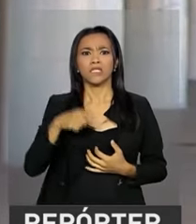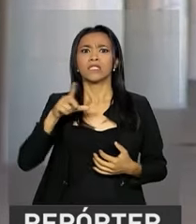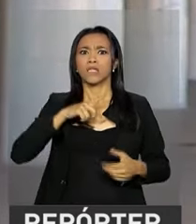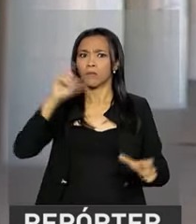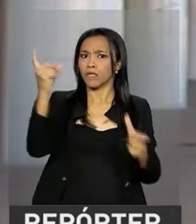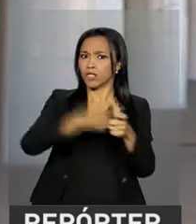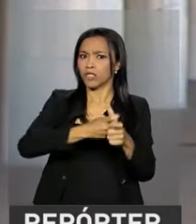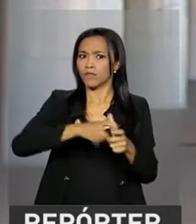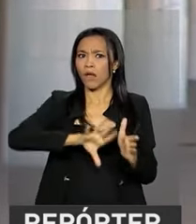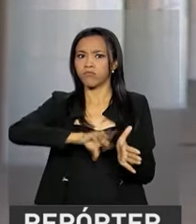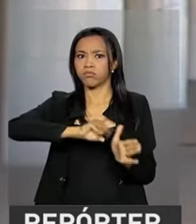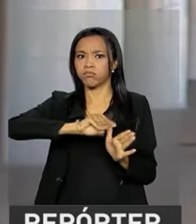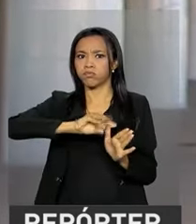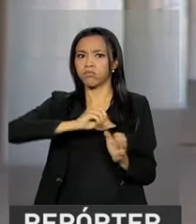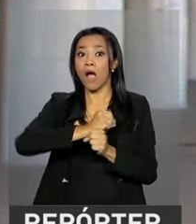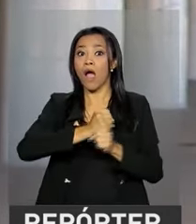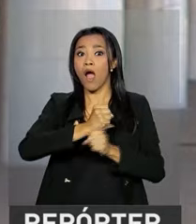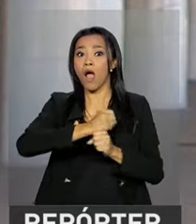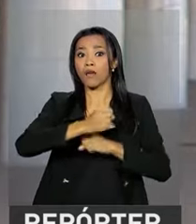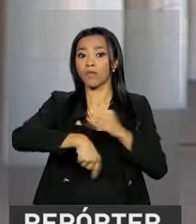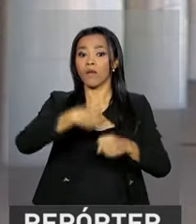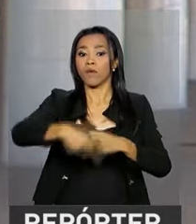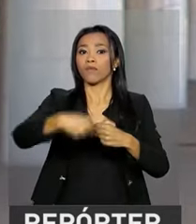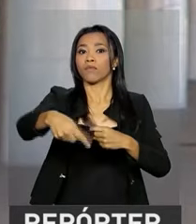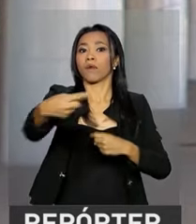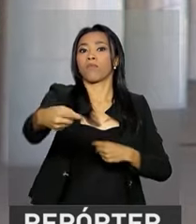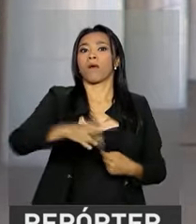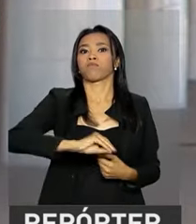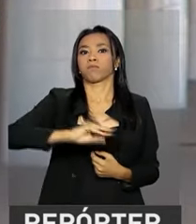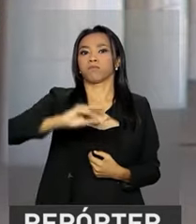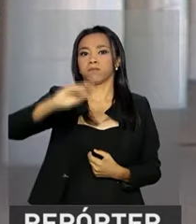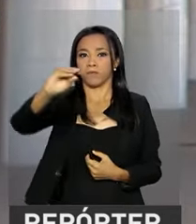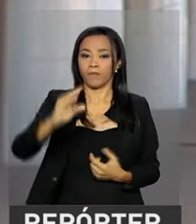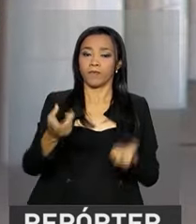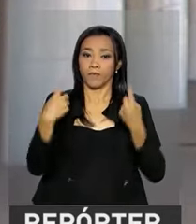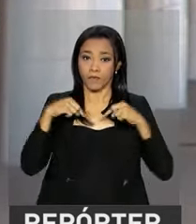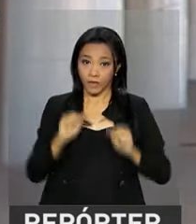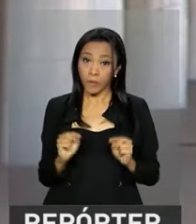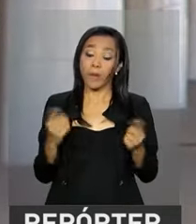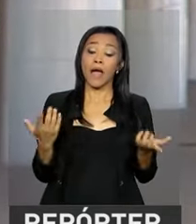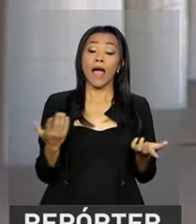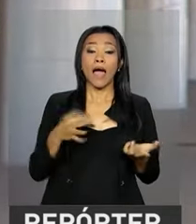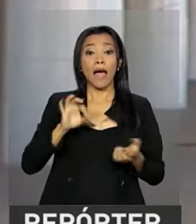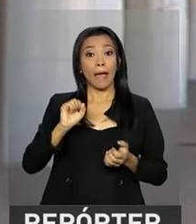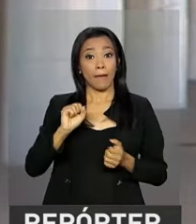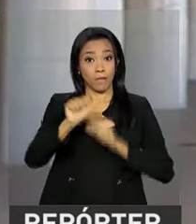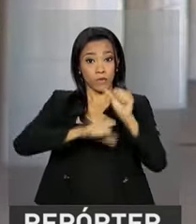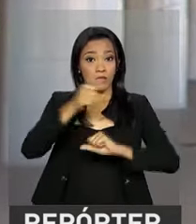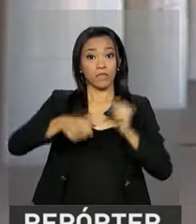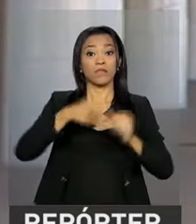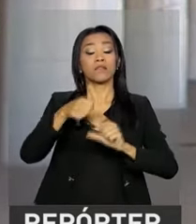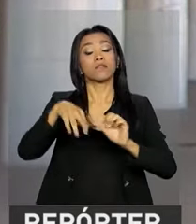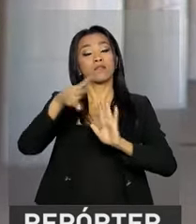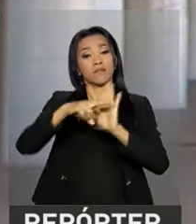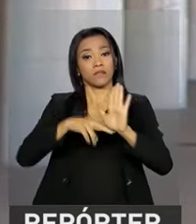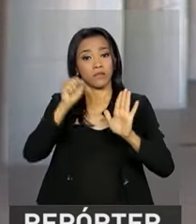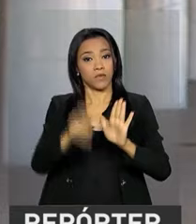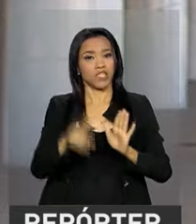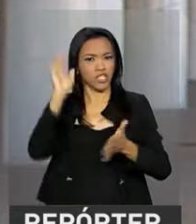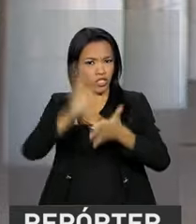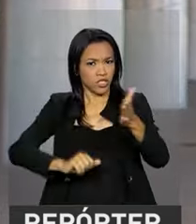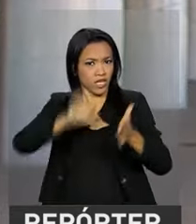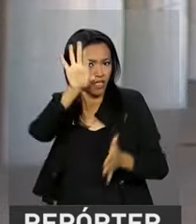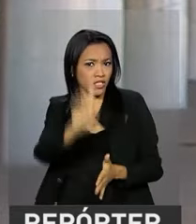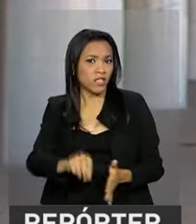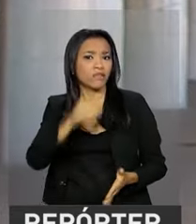aumenta a cada ano o presidente disse que a reforma não vai tirar direitos dos trabalhadores e que na